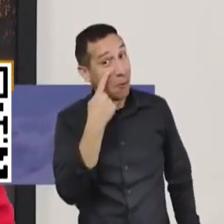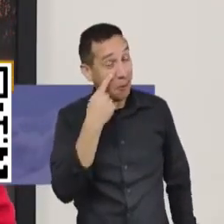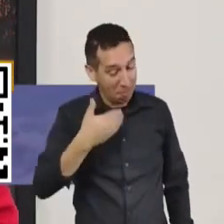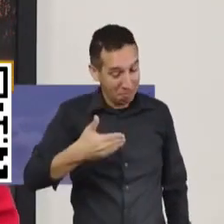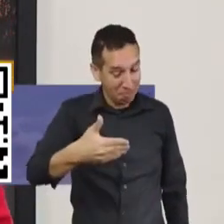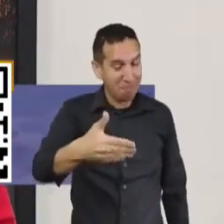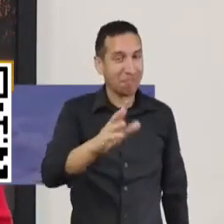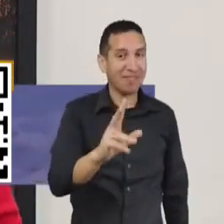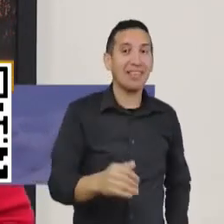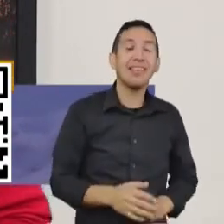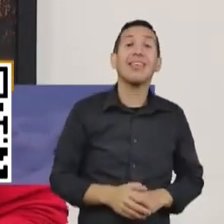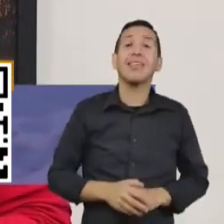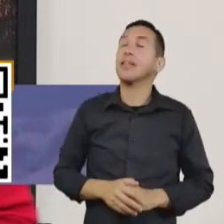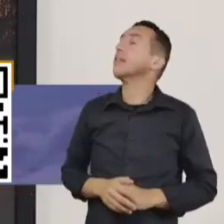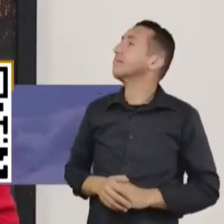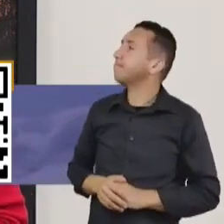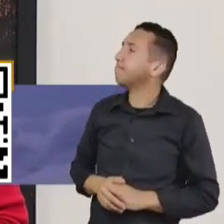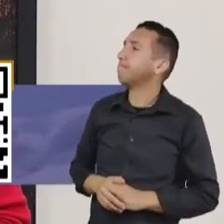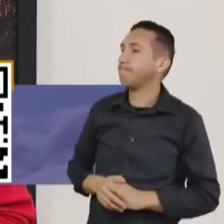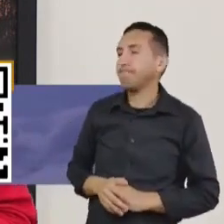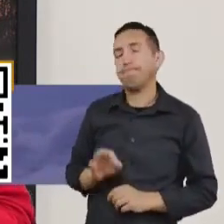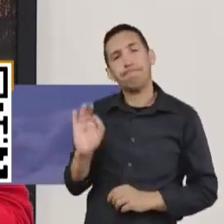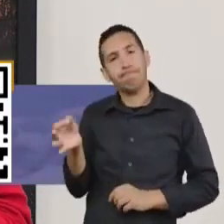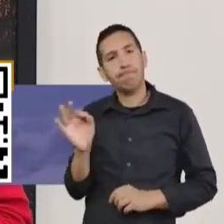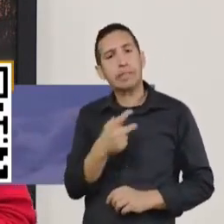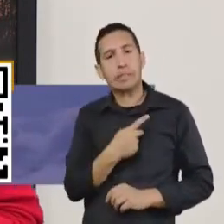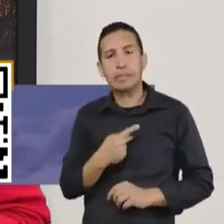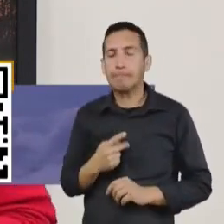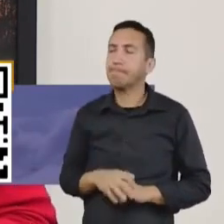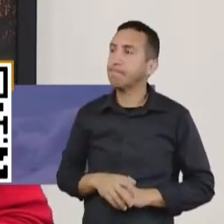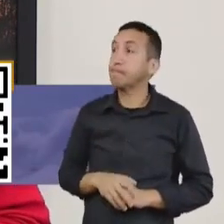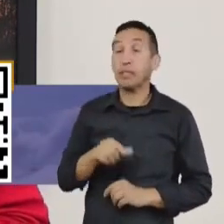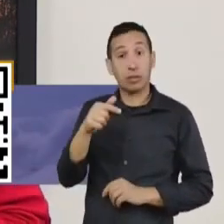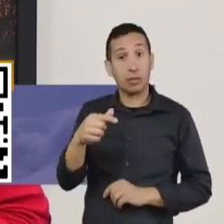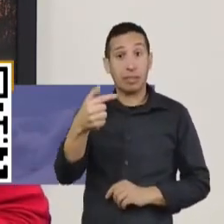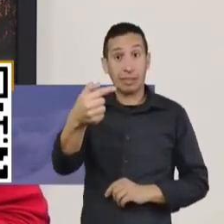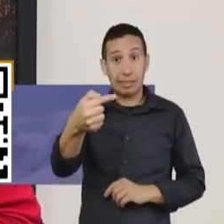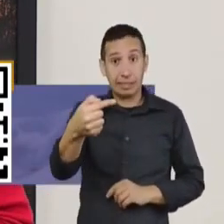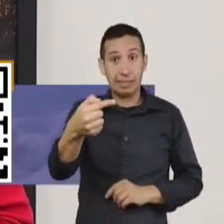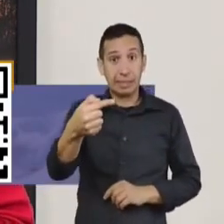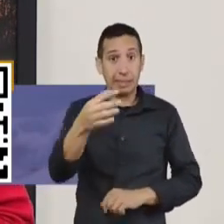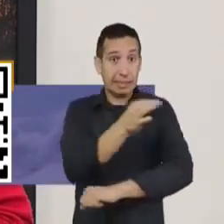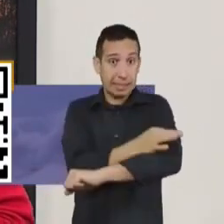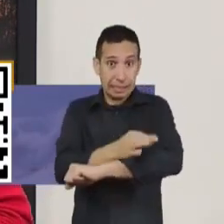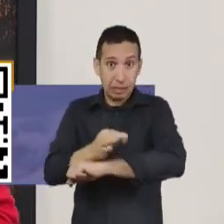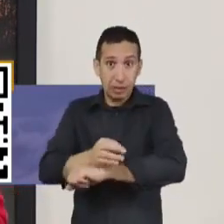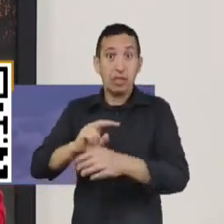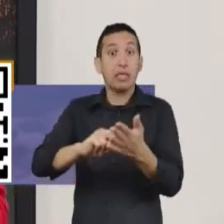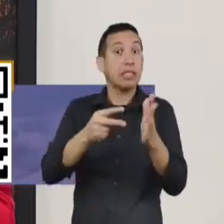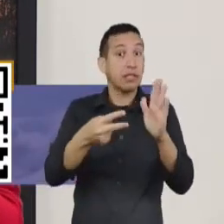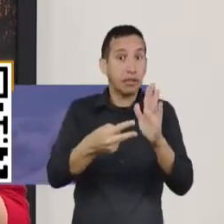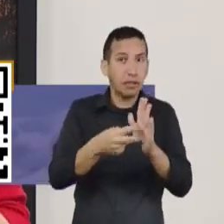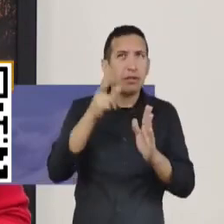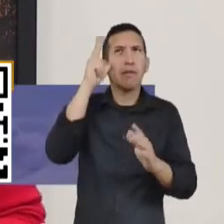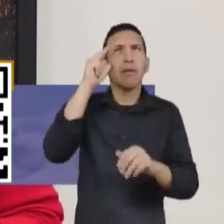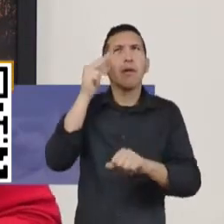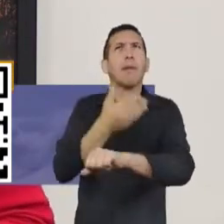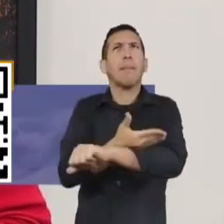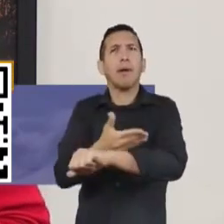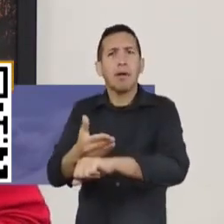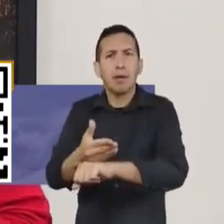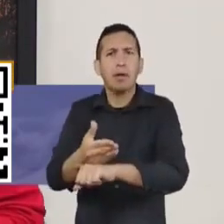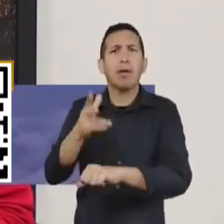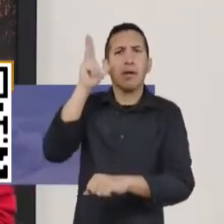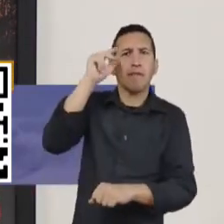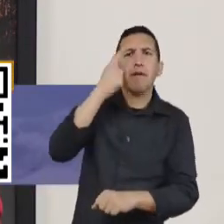né agora Pastor Como eu disse nessa visão cada selo rompido dá início a alguma situação um tem a ver com o